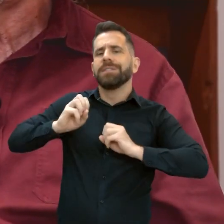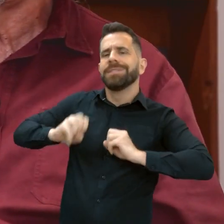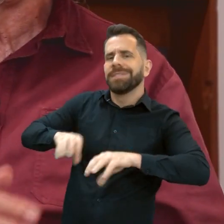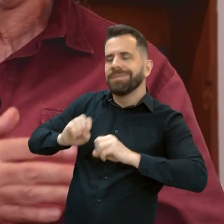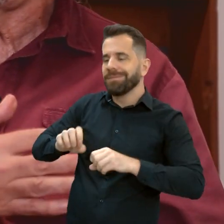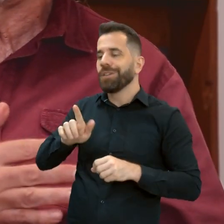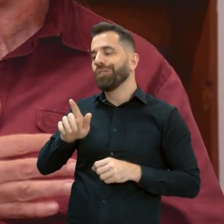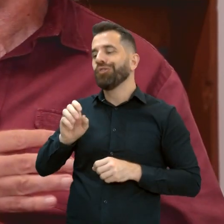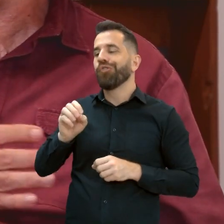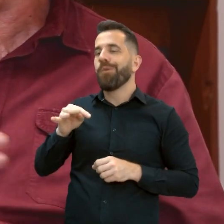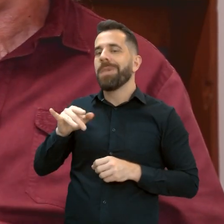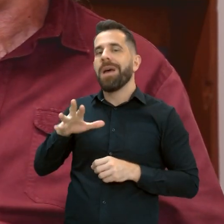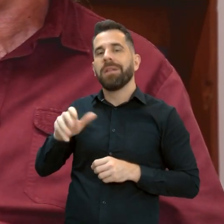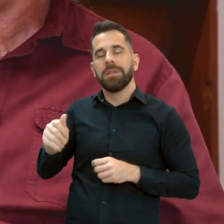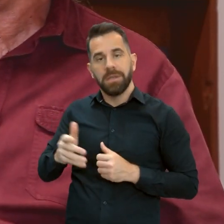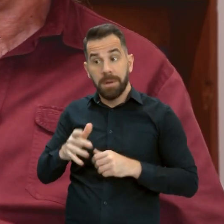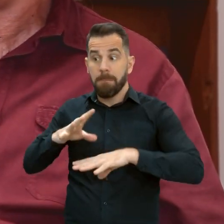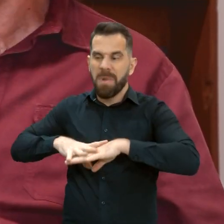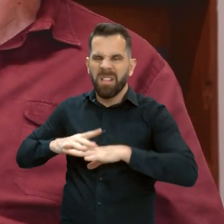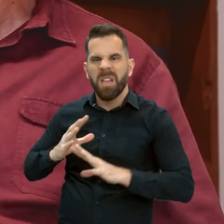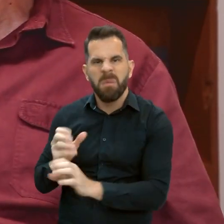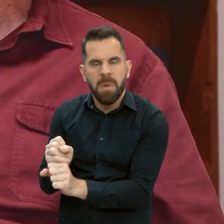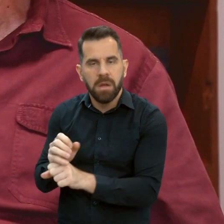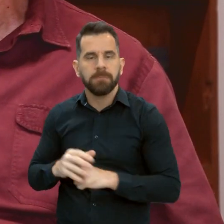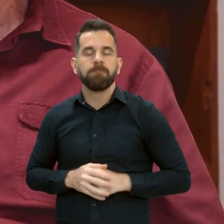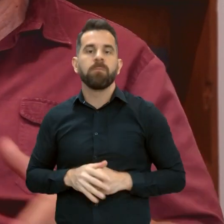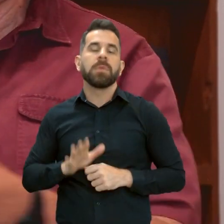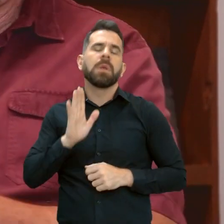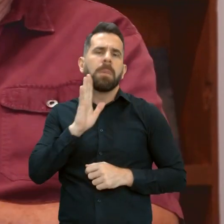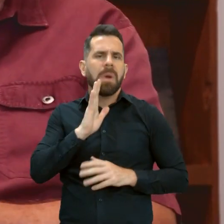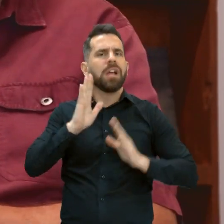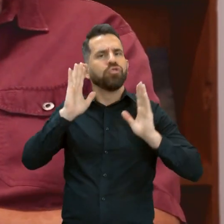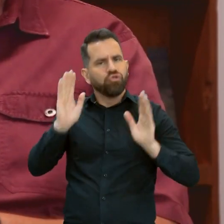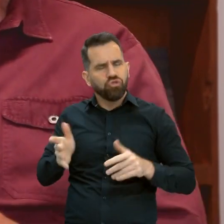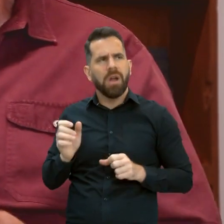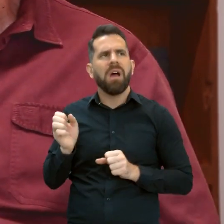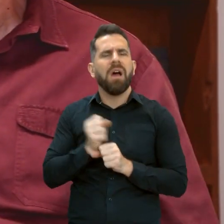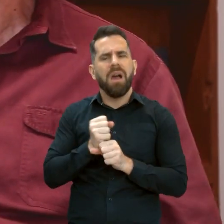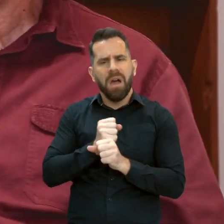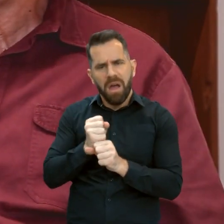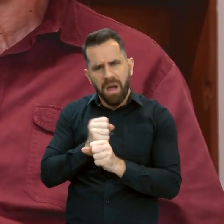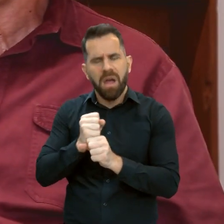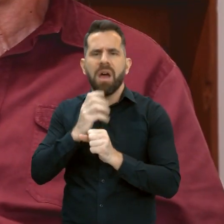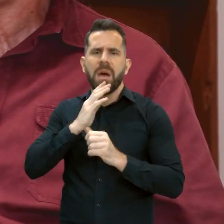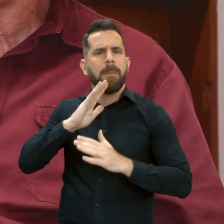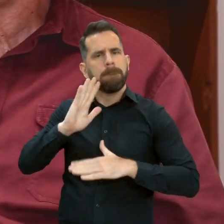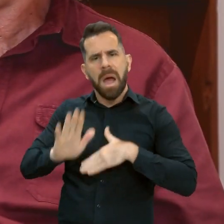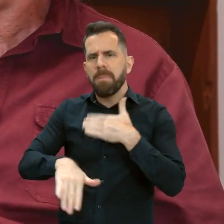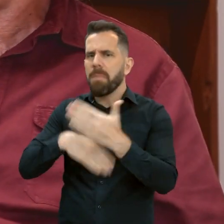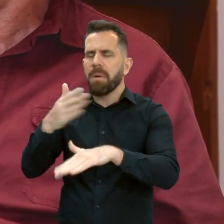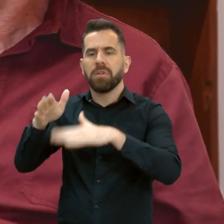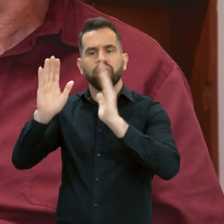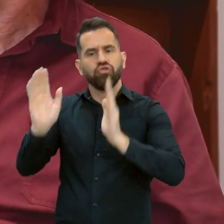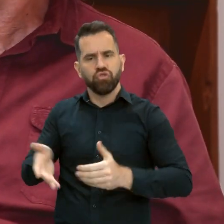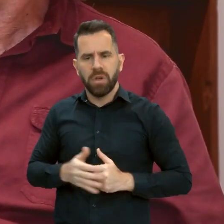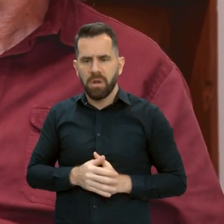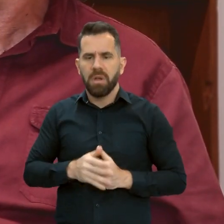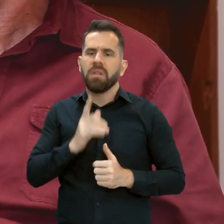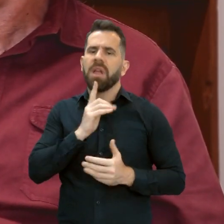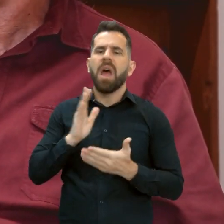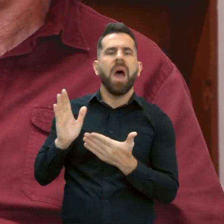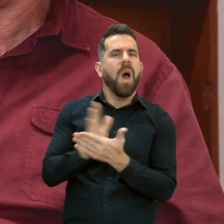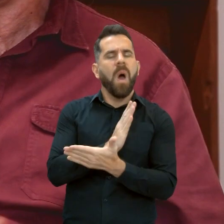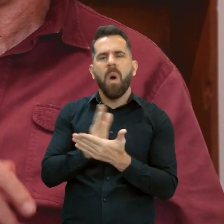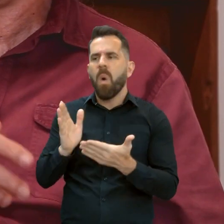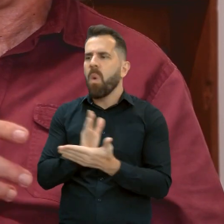teve muito desenvolvimento de geometria depois disso, da época de Euclides, né, que os livros tendiam a omitir.